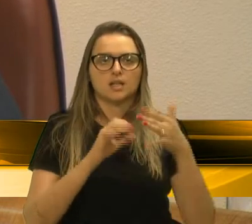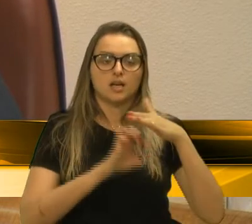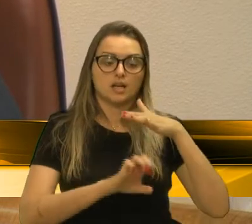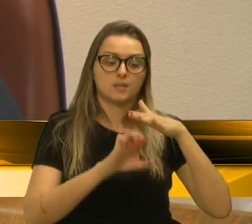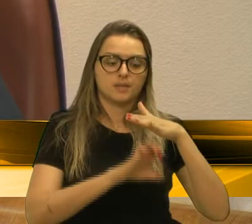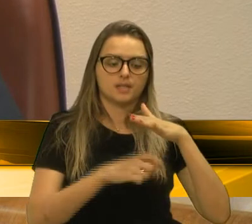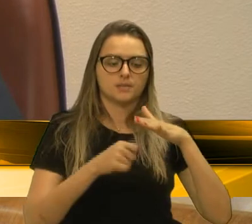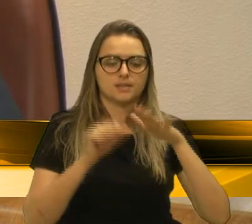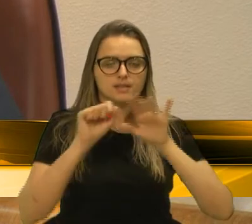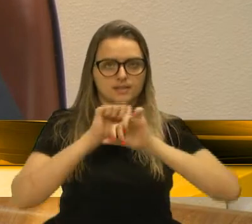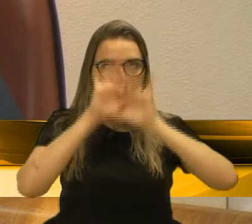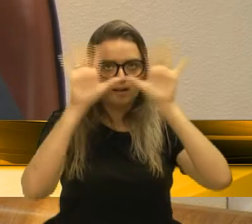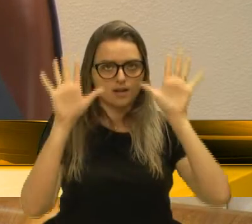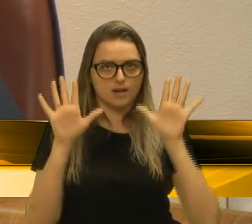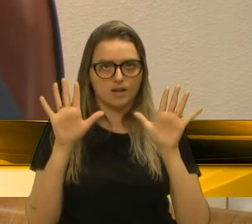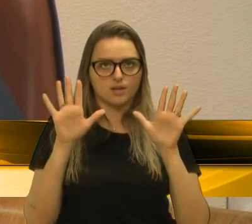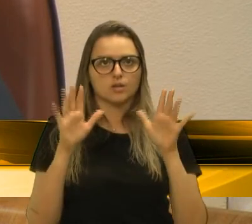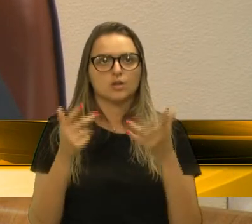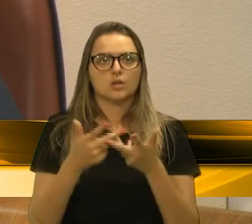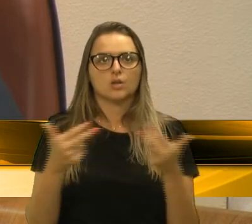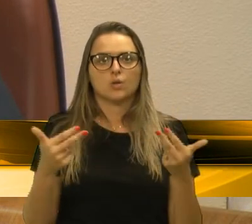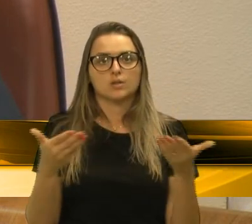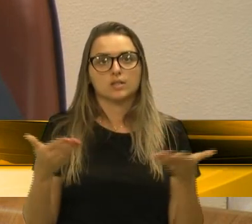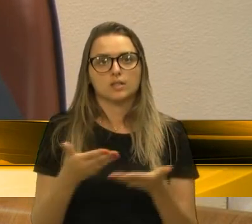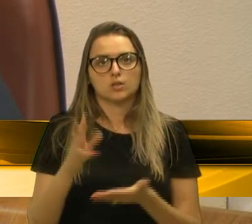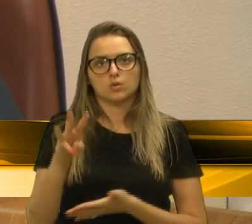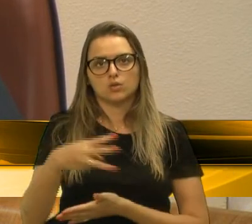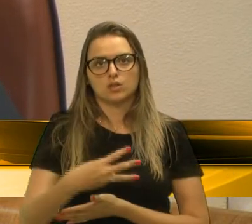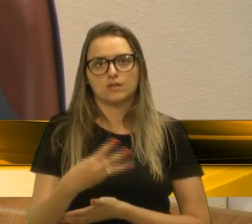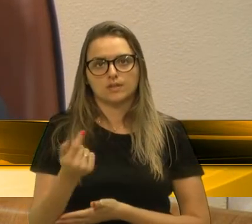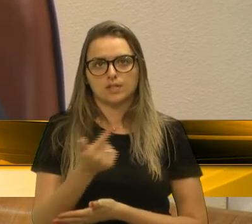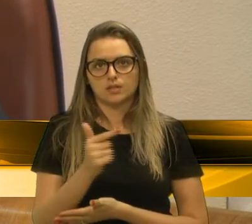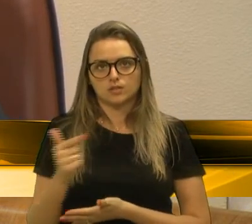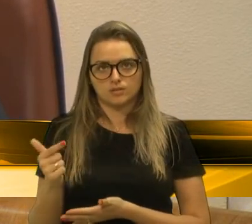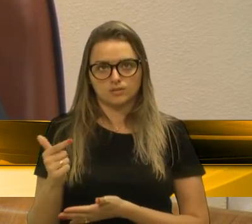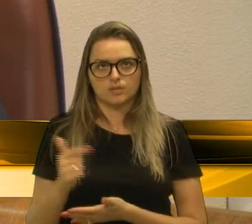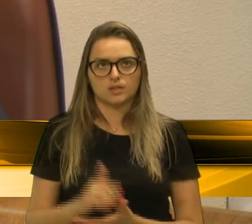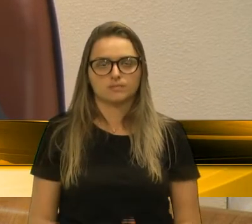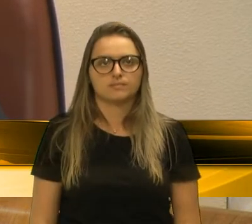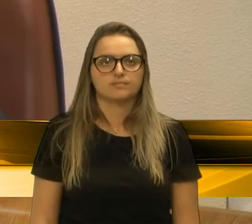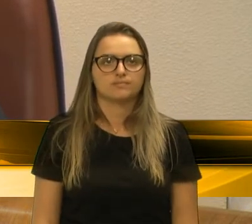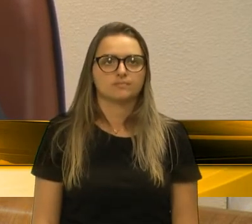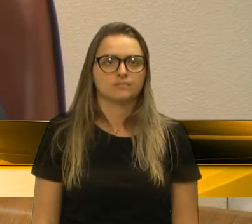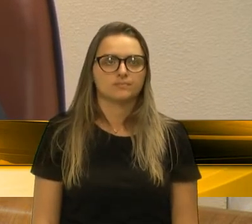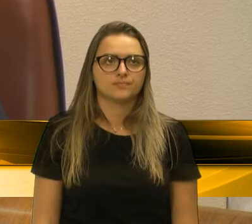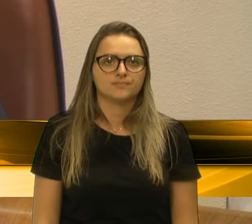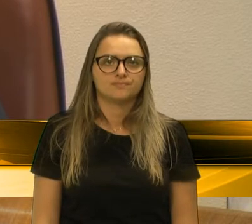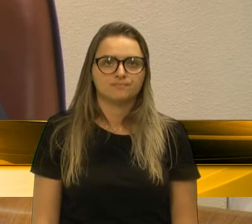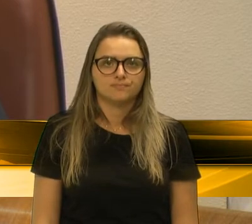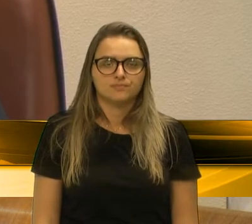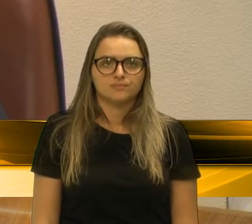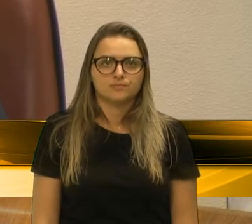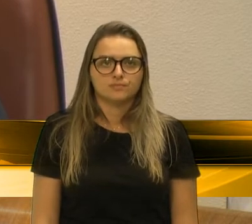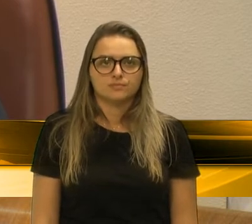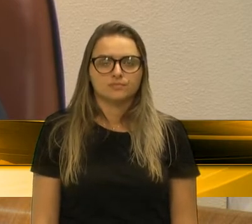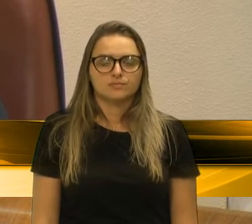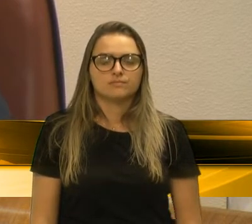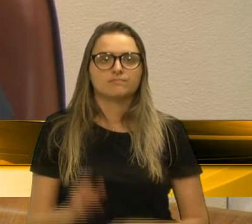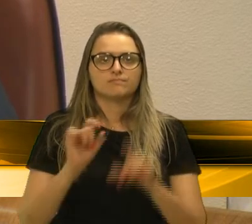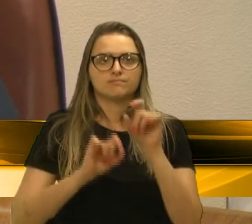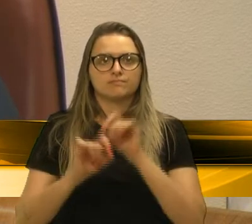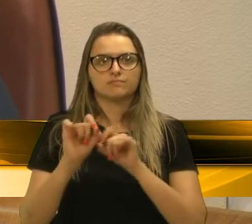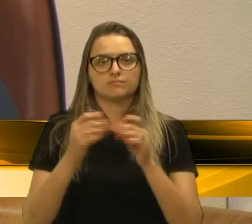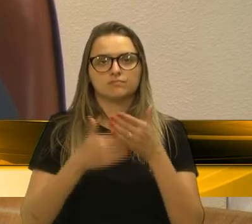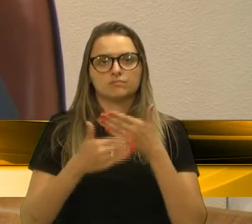ter transparência, coisa que a atual não nos forneceu documentos quando nós pedimos. Com relação ao retorno de